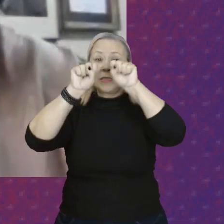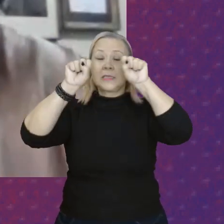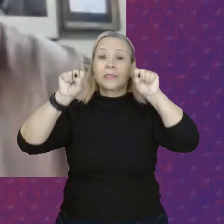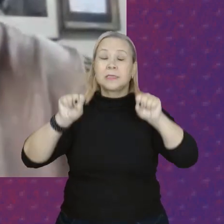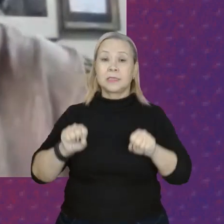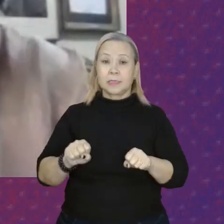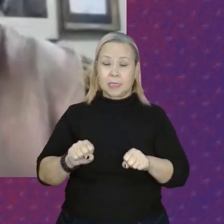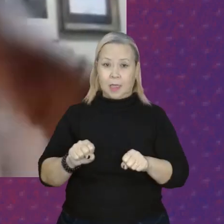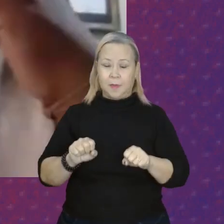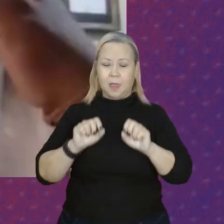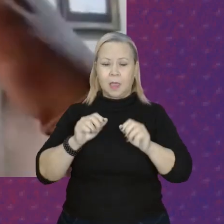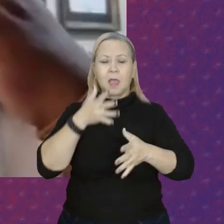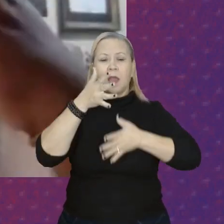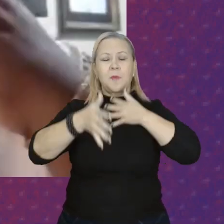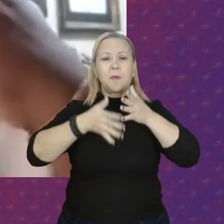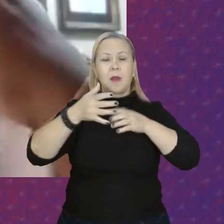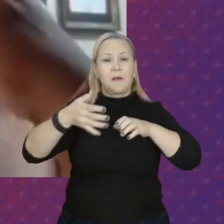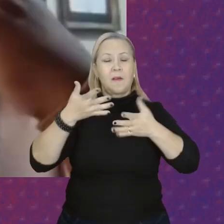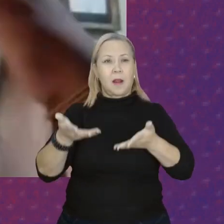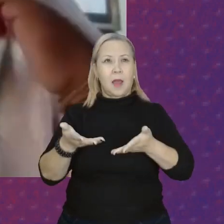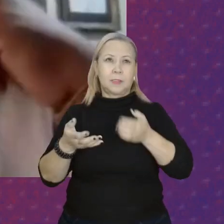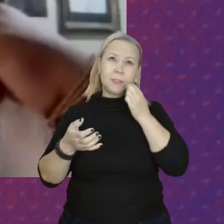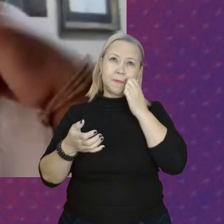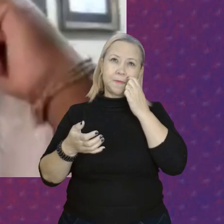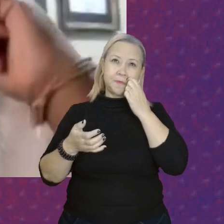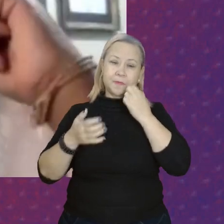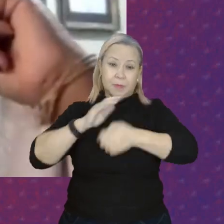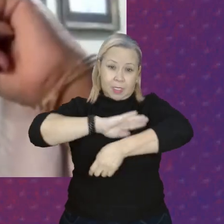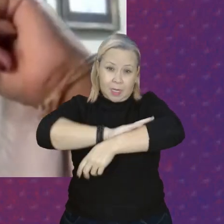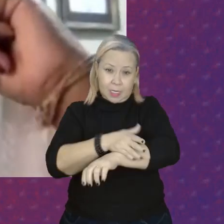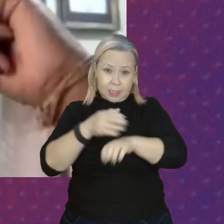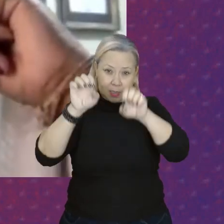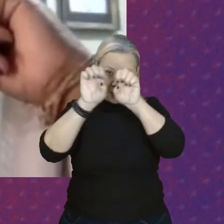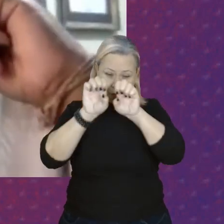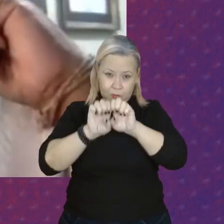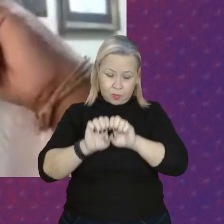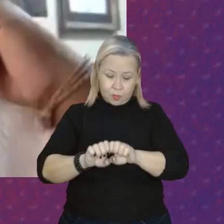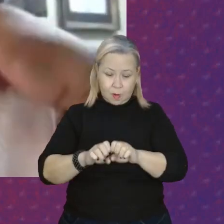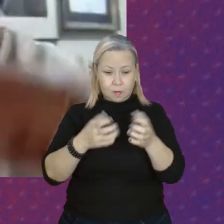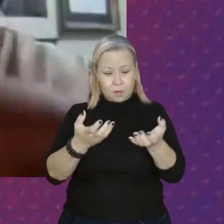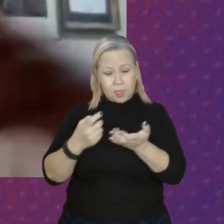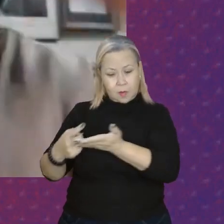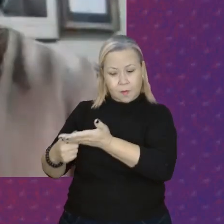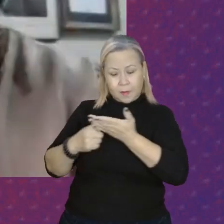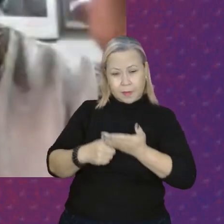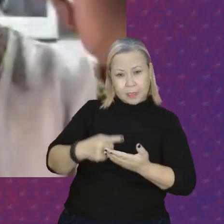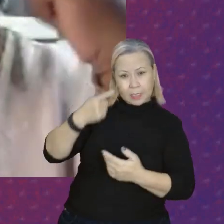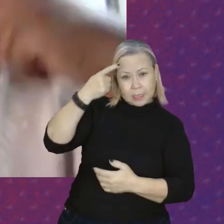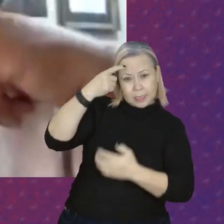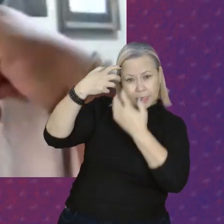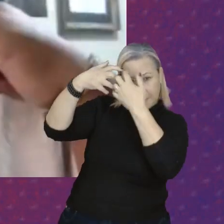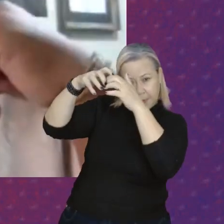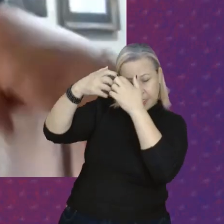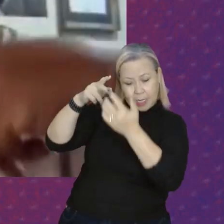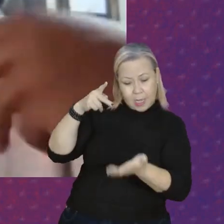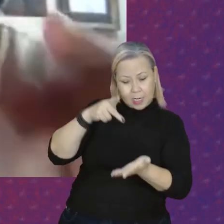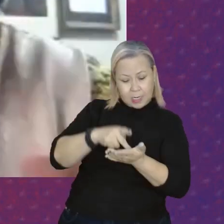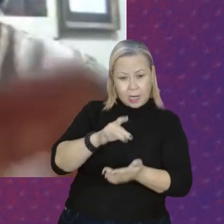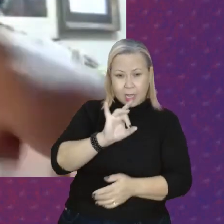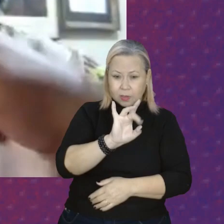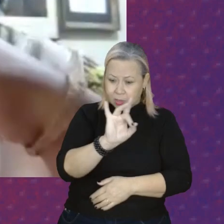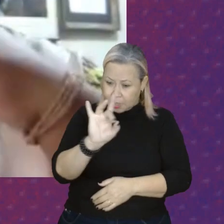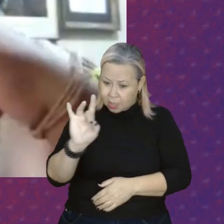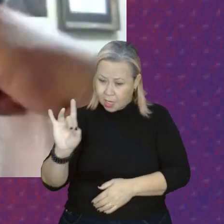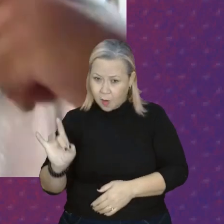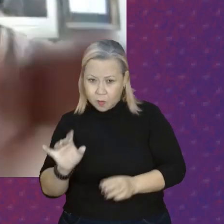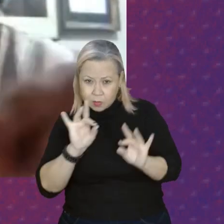né? E, para falar de racismo estrutural, eu queria convidar vocês a pensarem, né, na realidade de cada um aqui que está assistindo